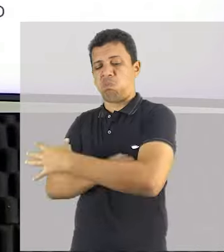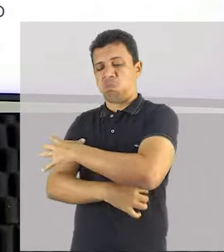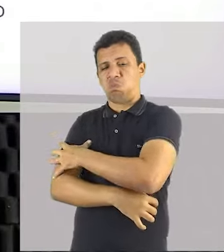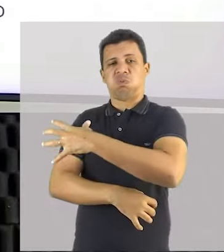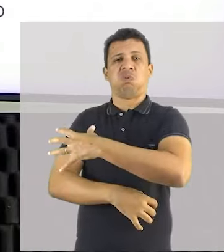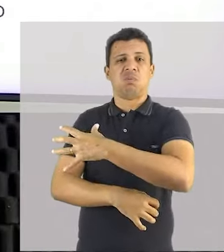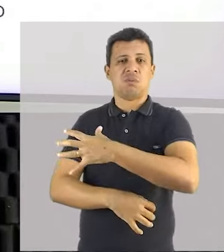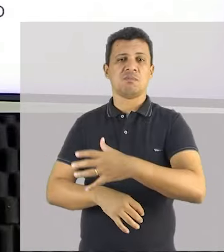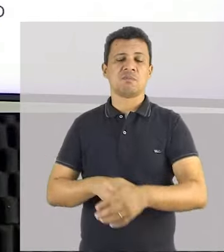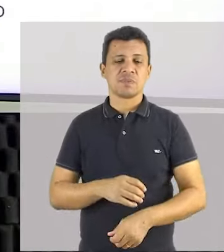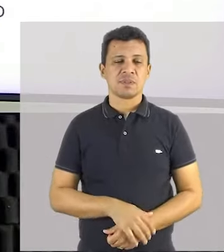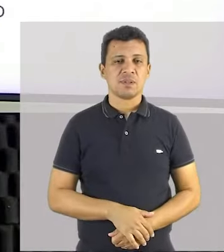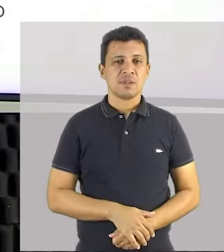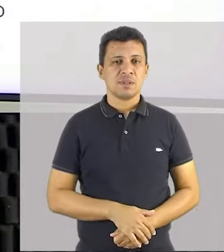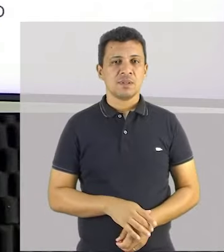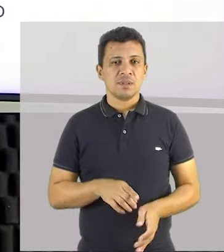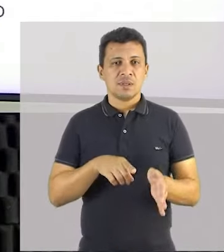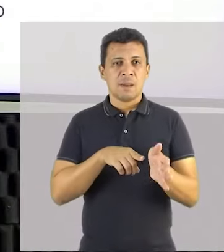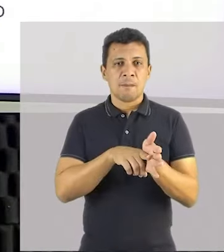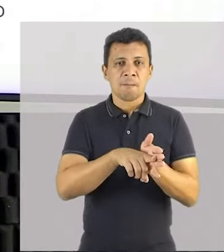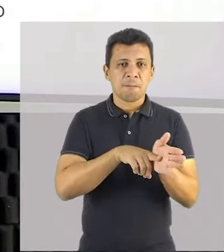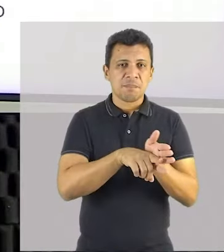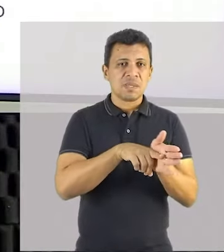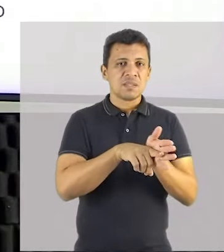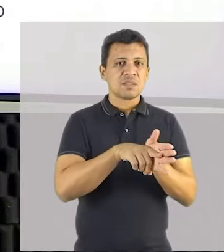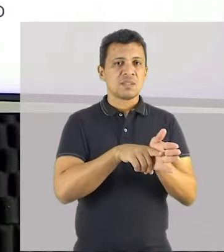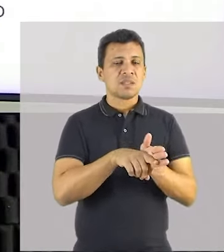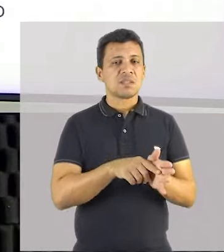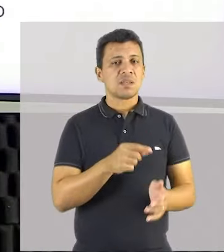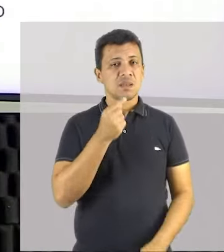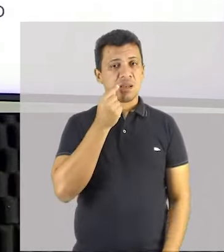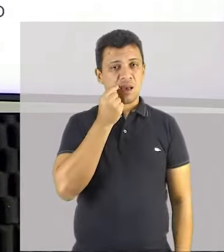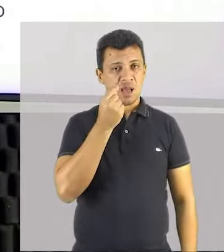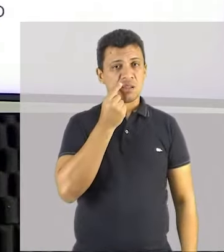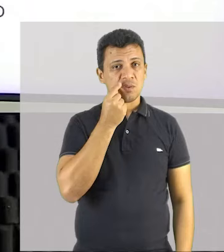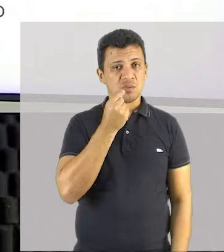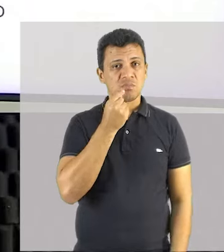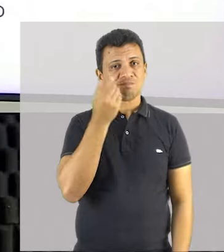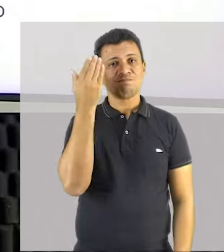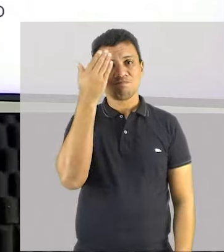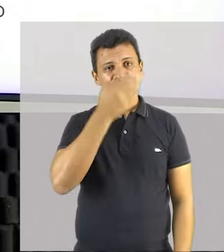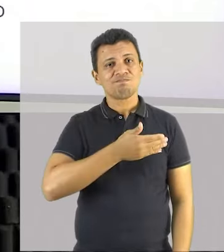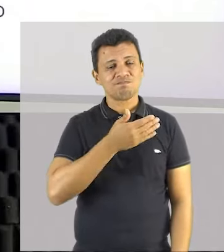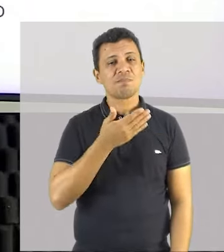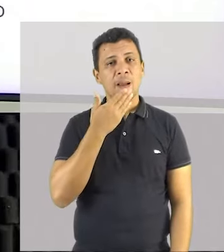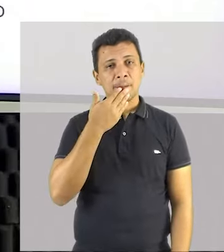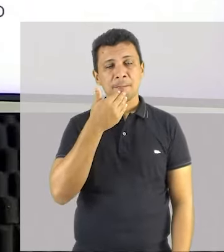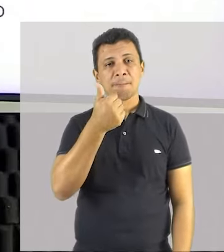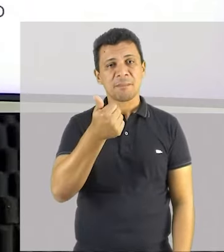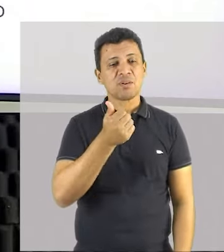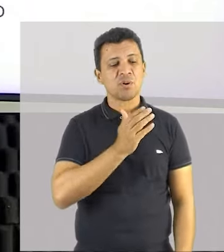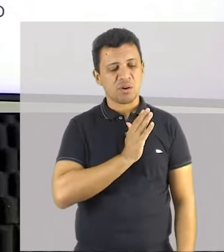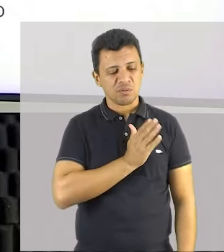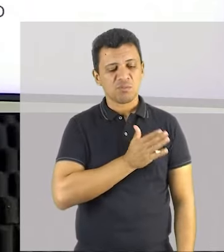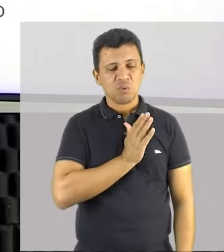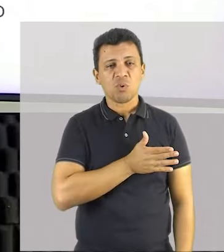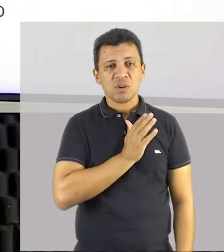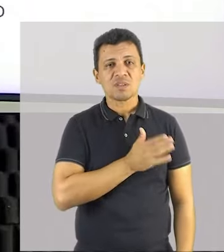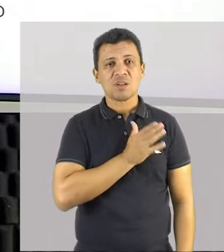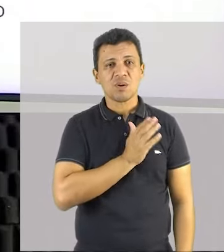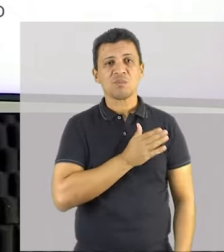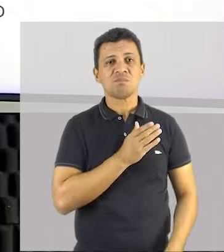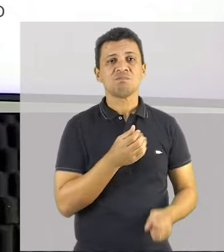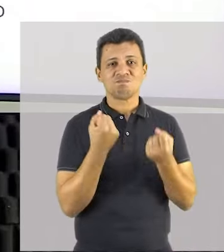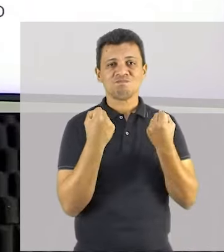anabolizantes em uma pesquisa com ratos confirmou-se a melhora da condição cardíaca em